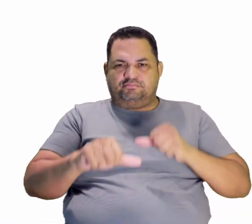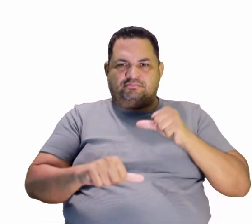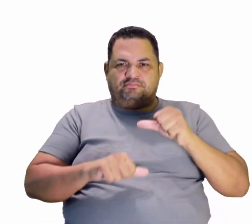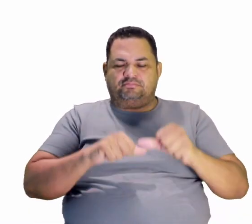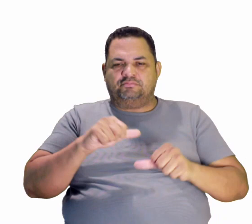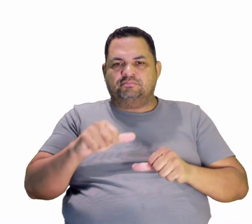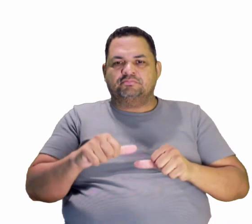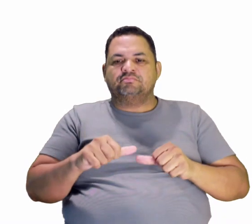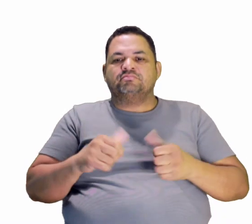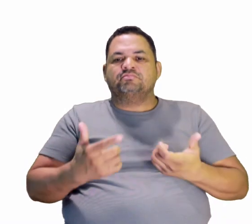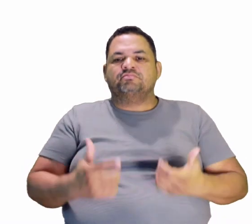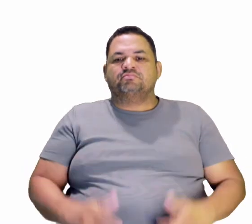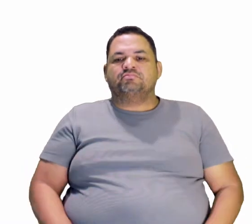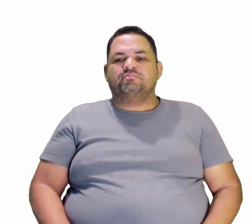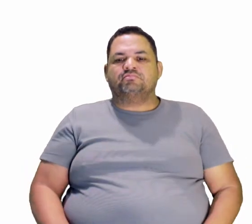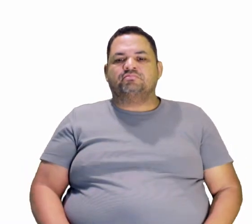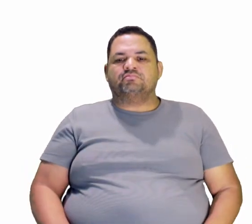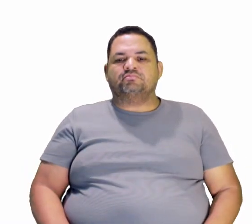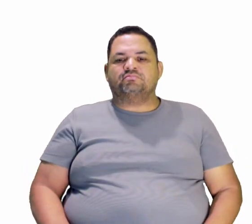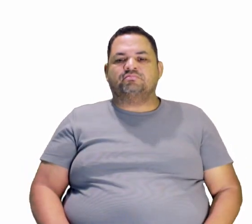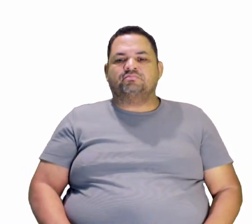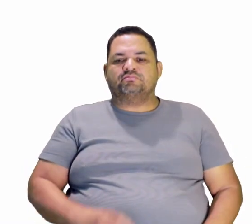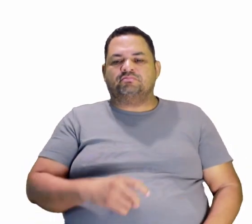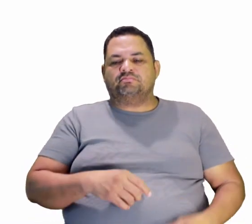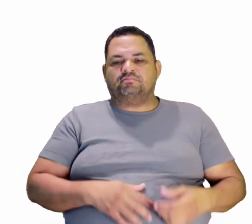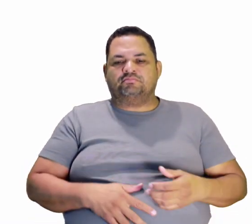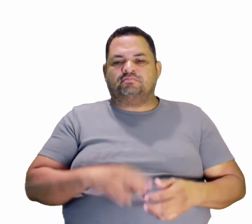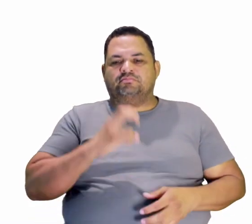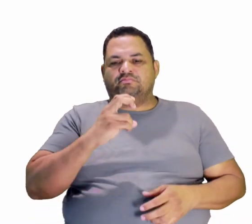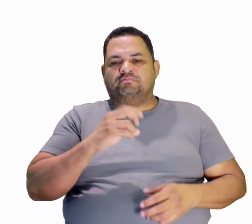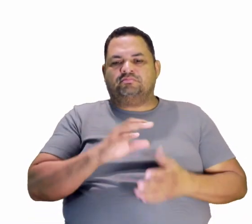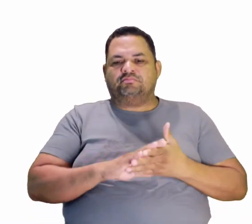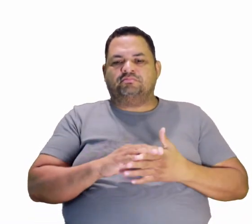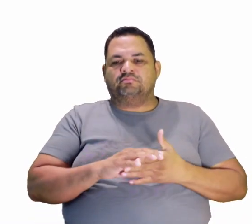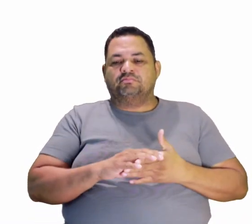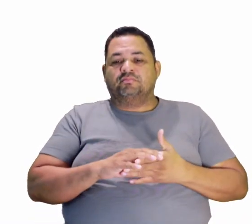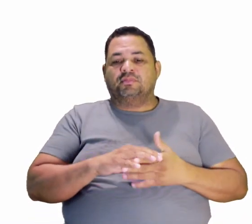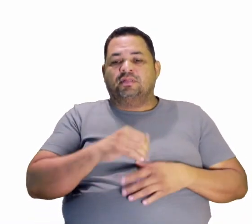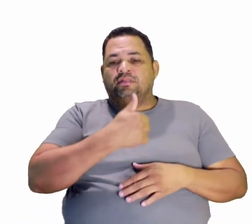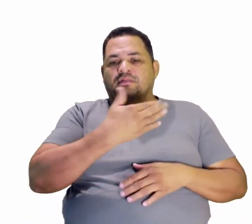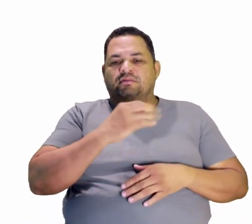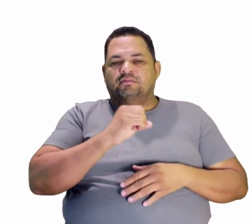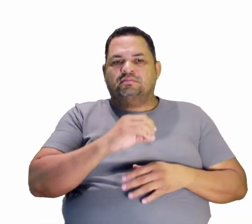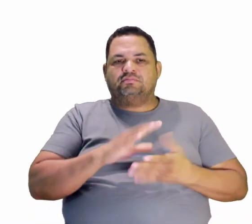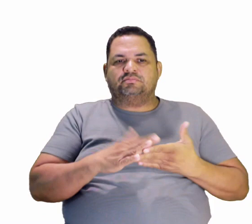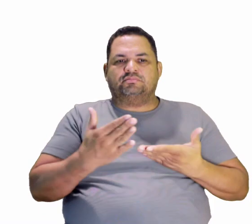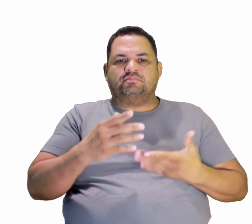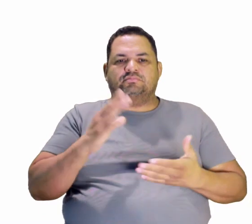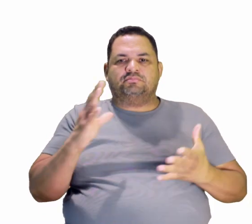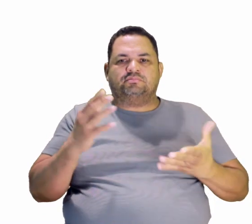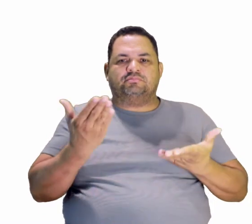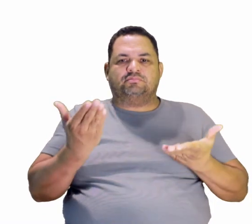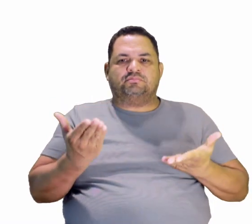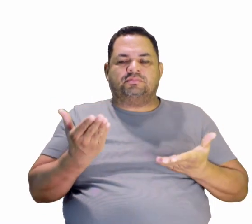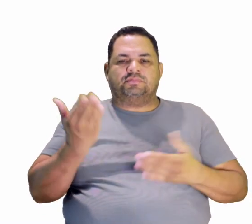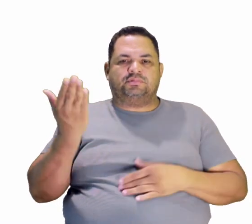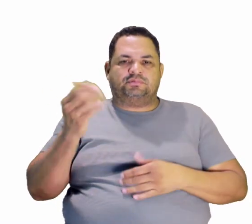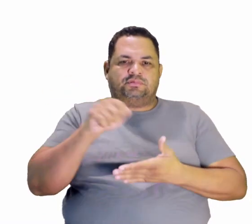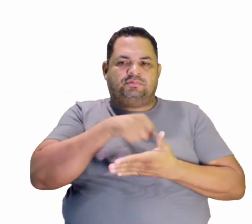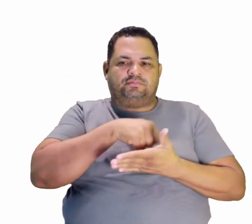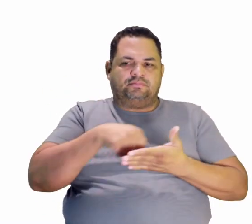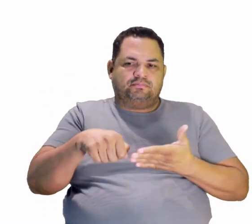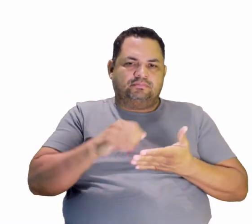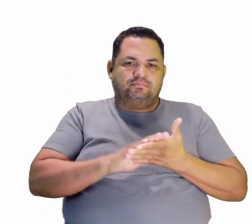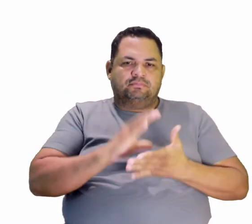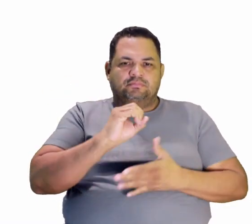né? Então, 5 raiz de 2, 10 por 2 dá 5, né? E aí você coloca aqui, 0